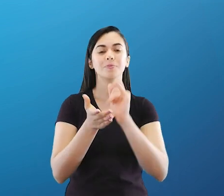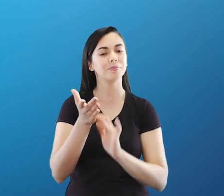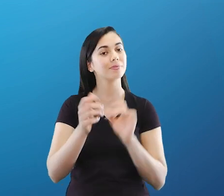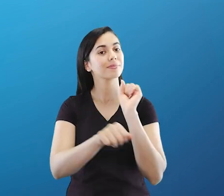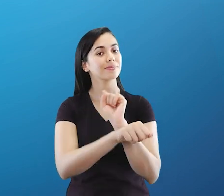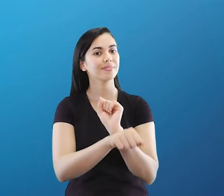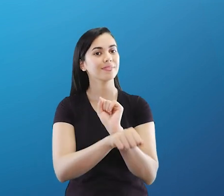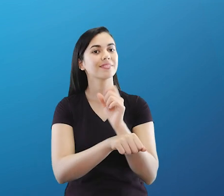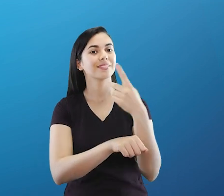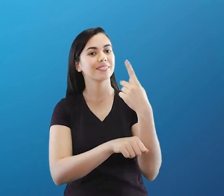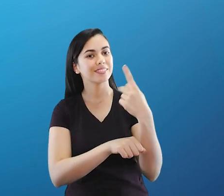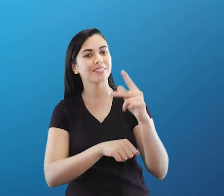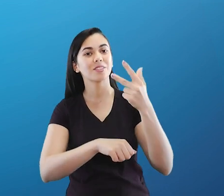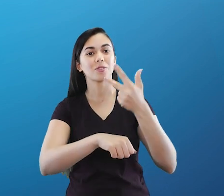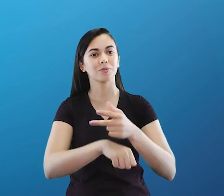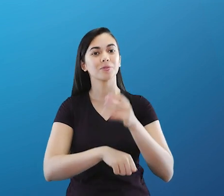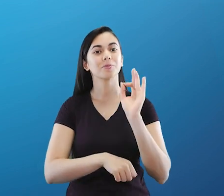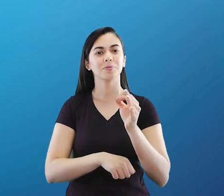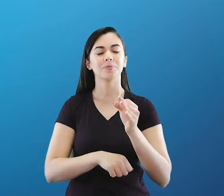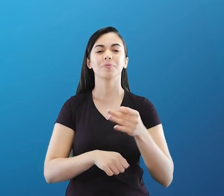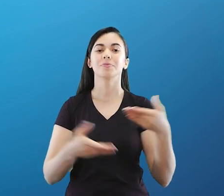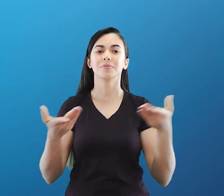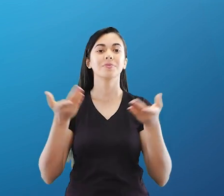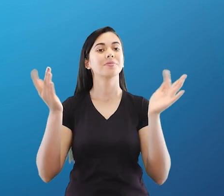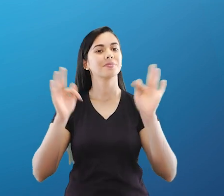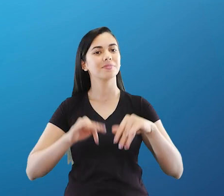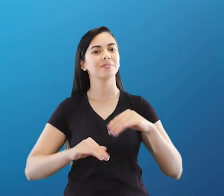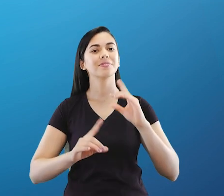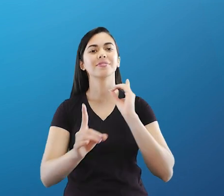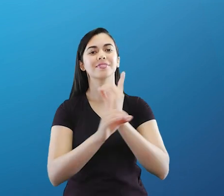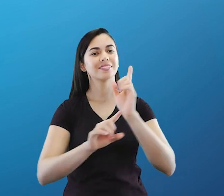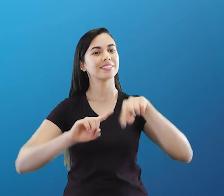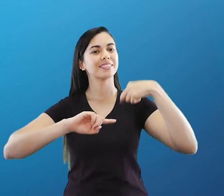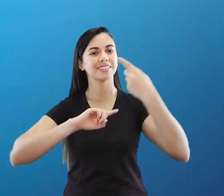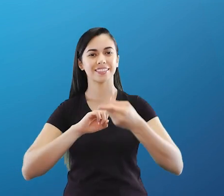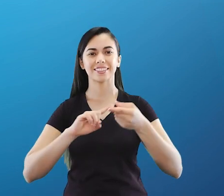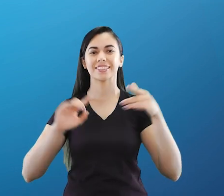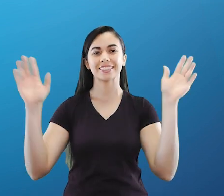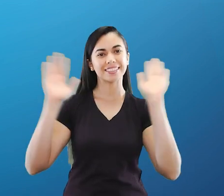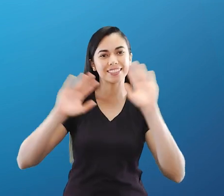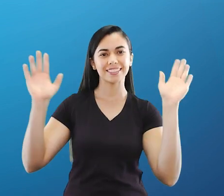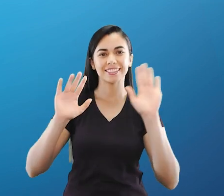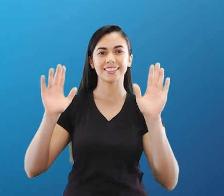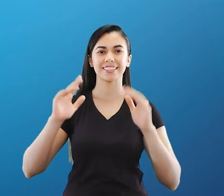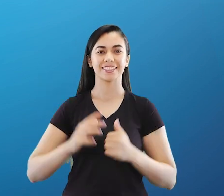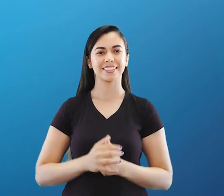gente olhar o resultado. Por hoje é só e até o nosso próximo encontro, turma. Tchau!